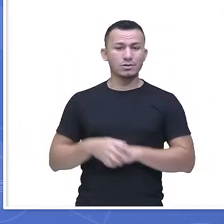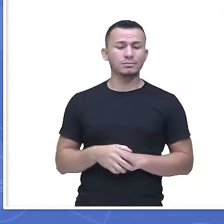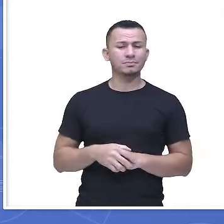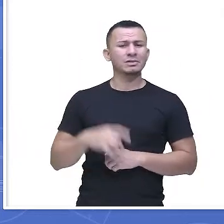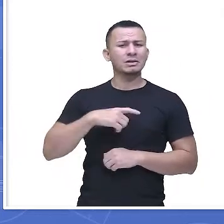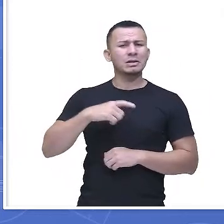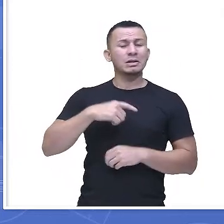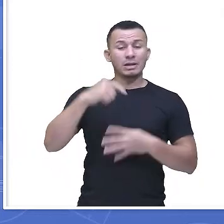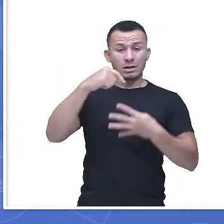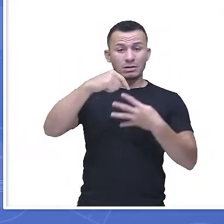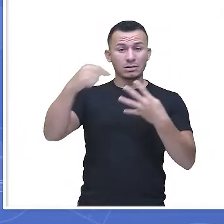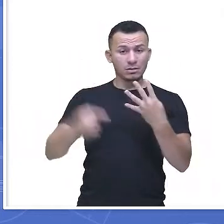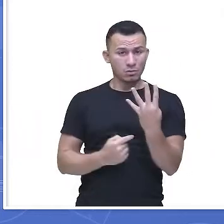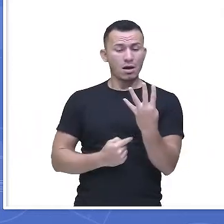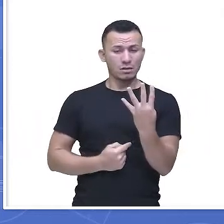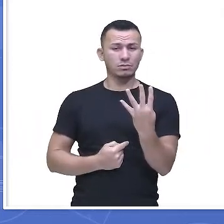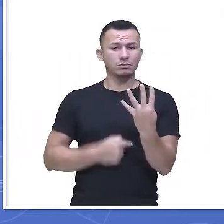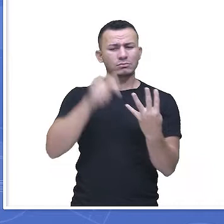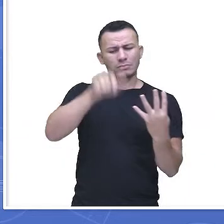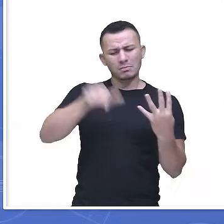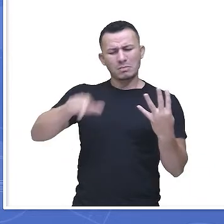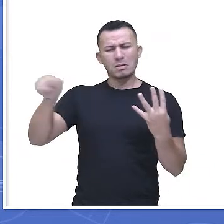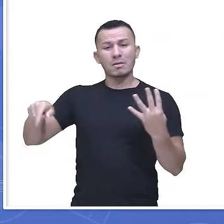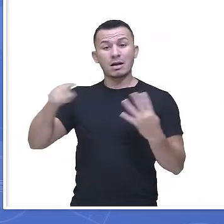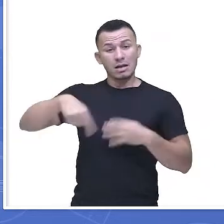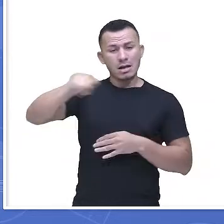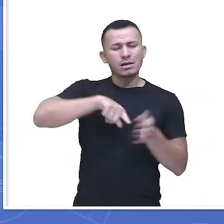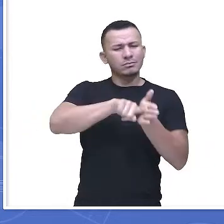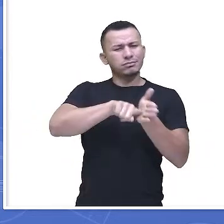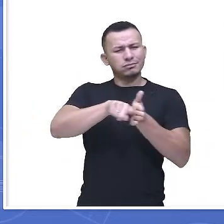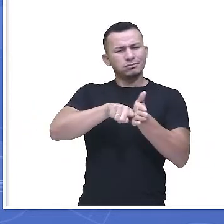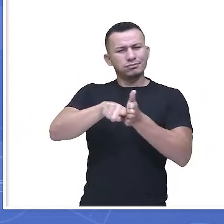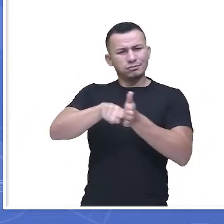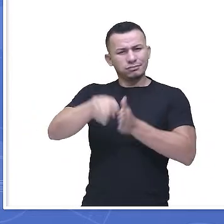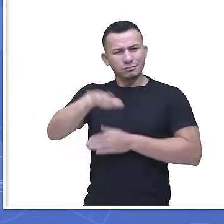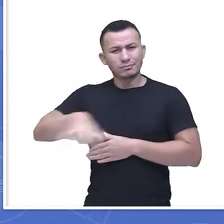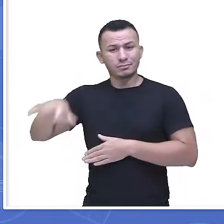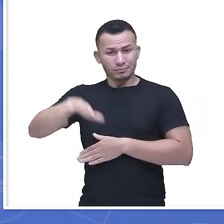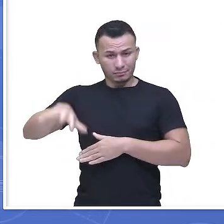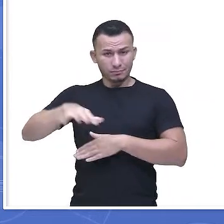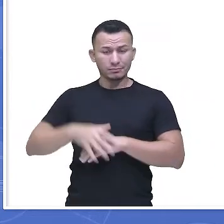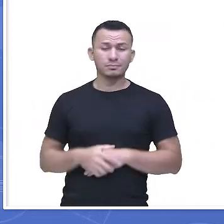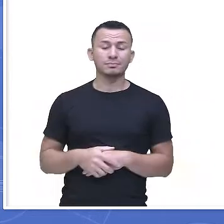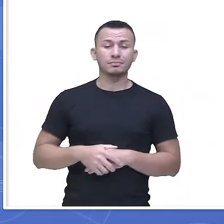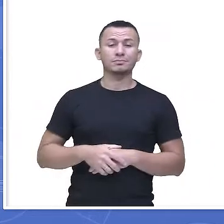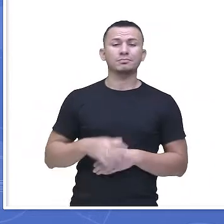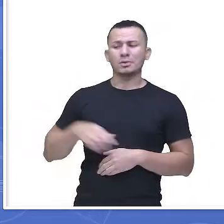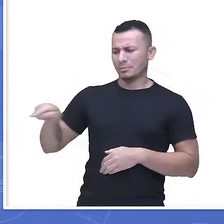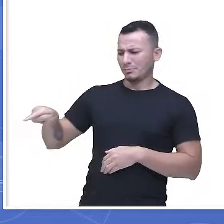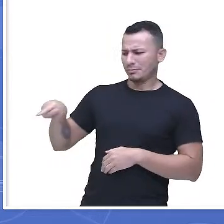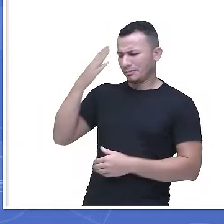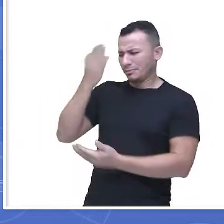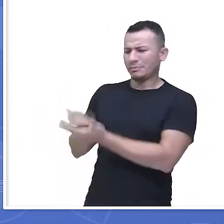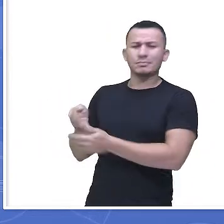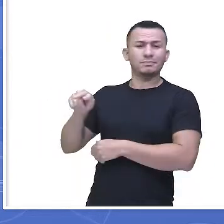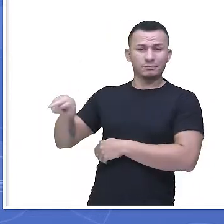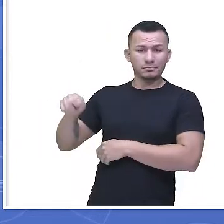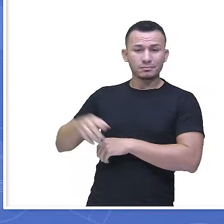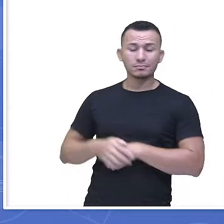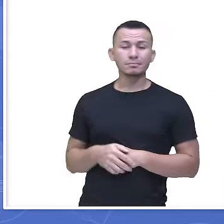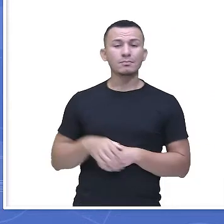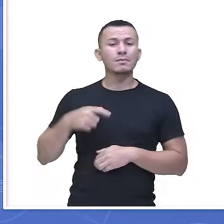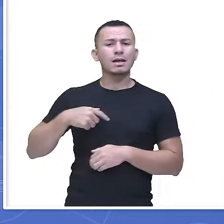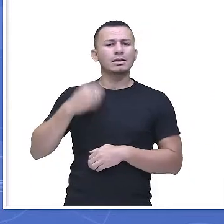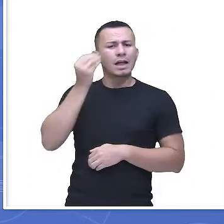Redi, Needham, Spallanzani e Pasteur, foi possível descartar essa hipótese, adotando